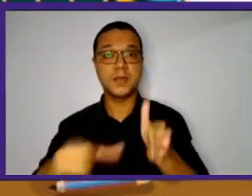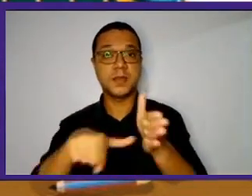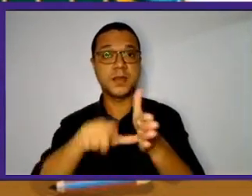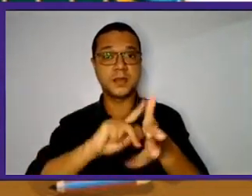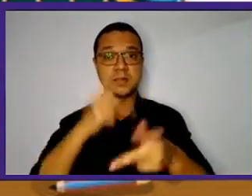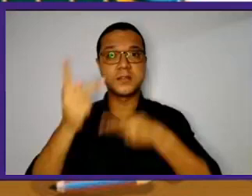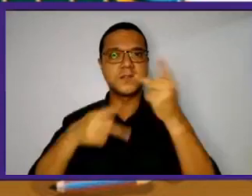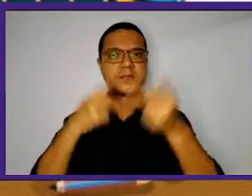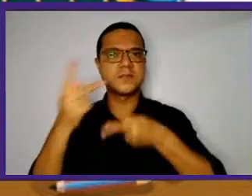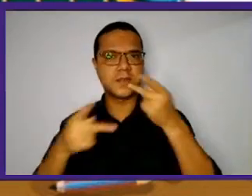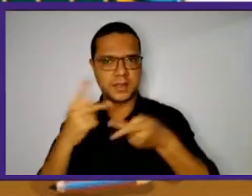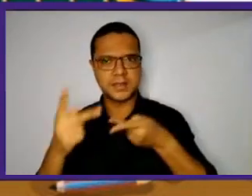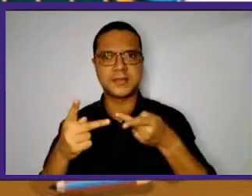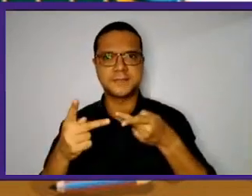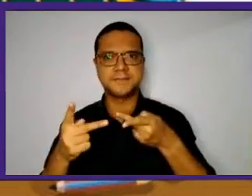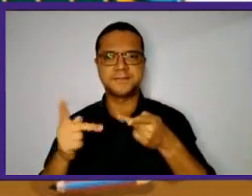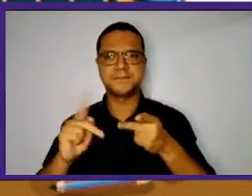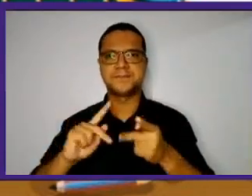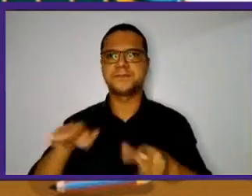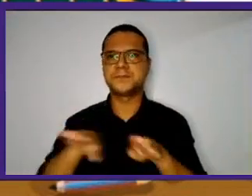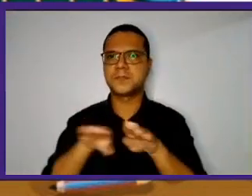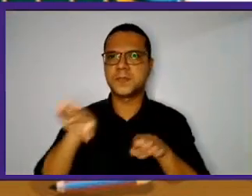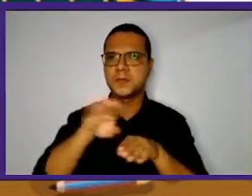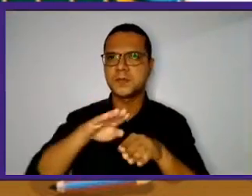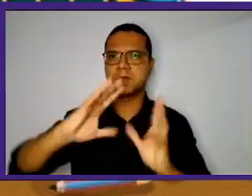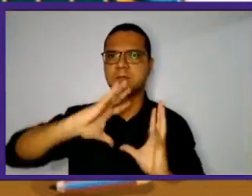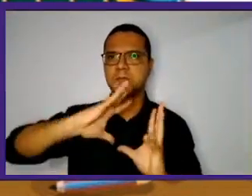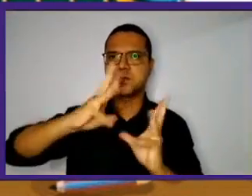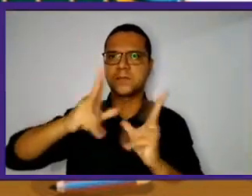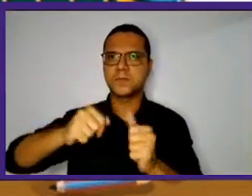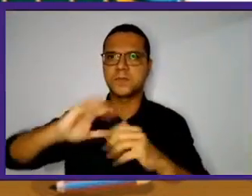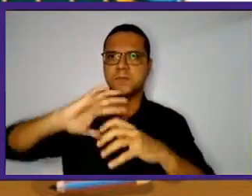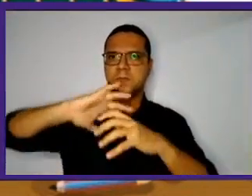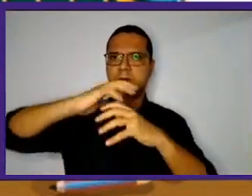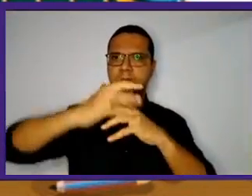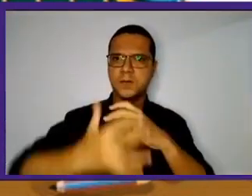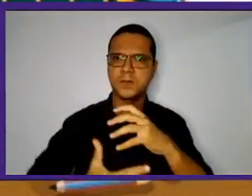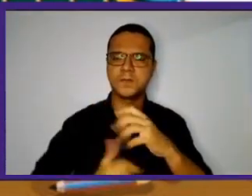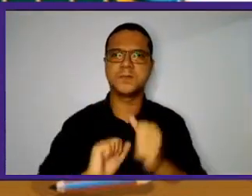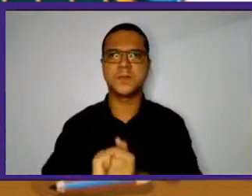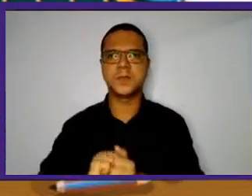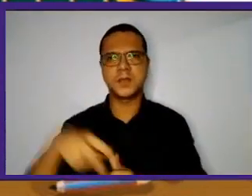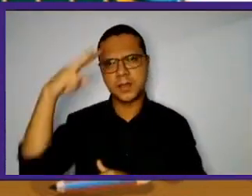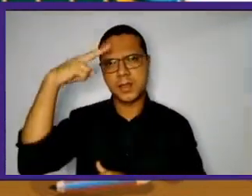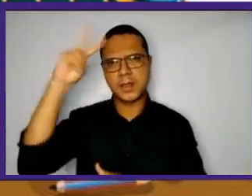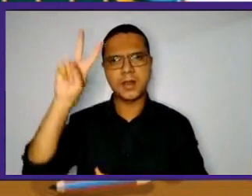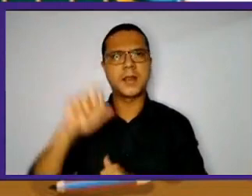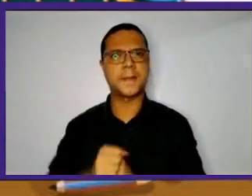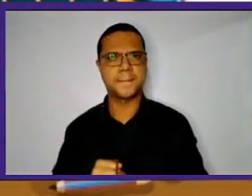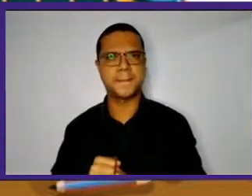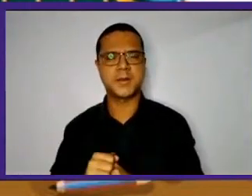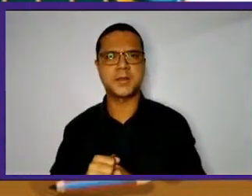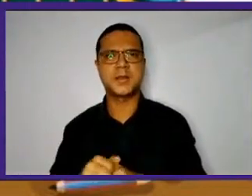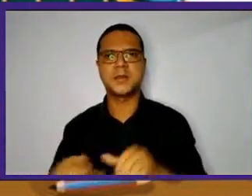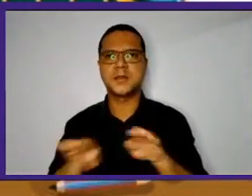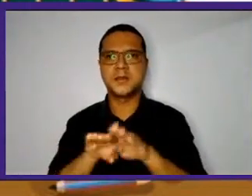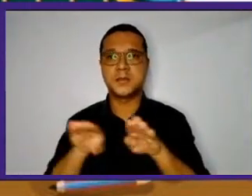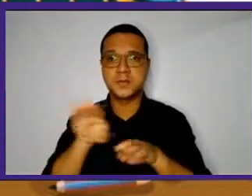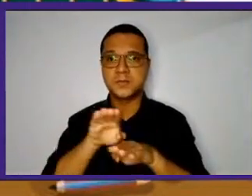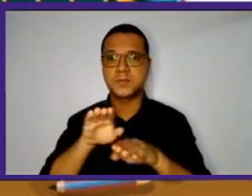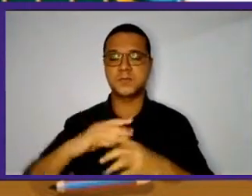Antes de falarmos diretamente sobre camada de ozônio e efeito estufa, vamos relembrar um pouquinho sobre a nossa amiga,